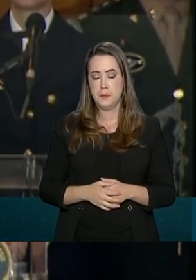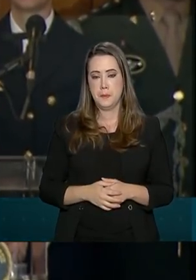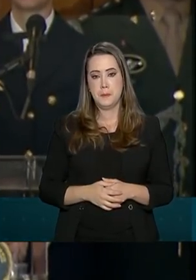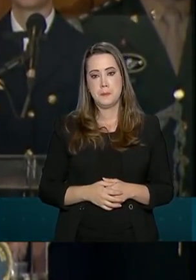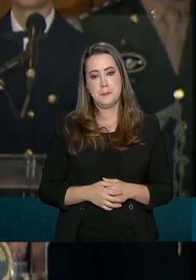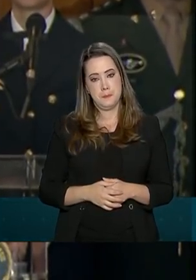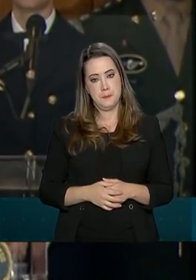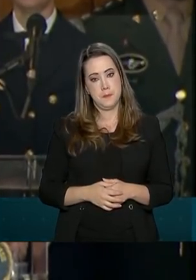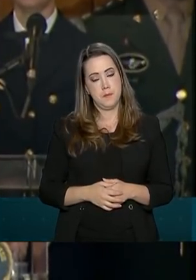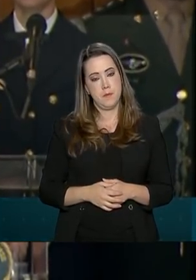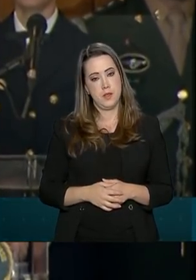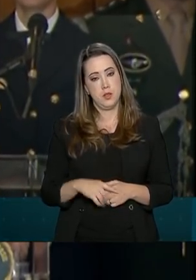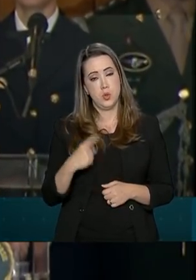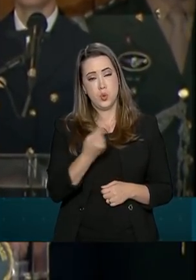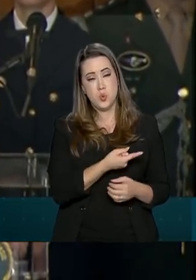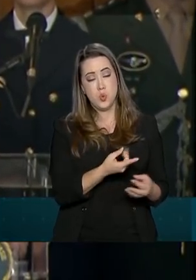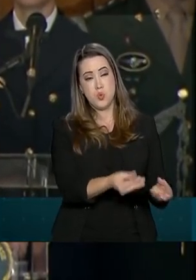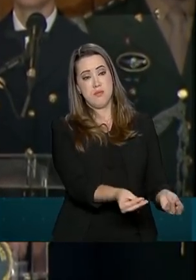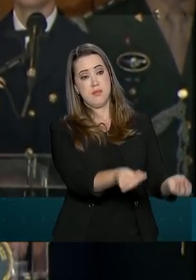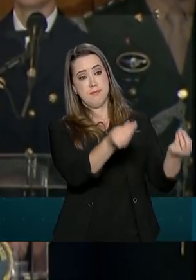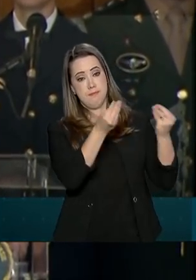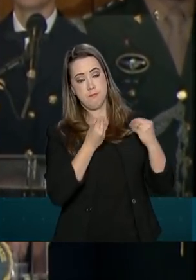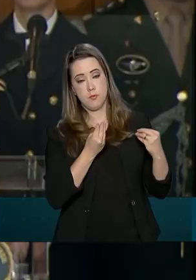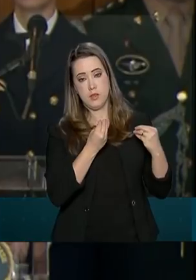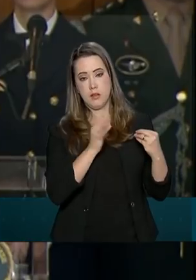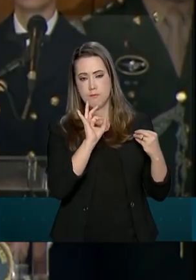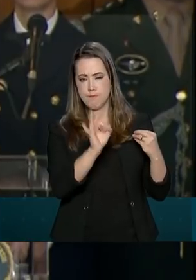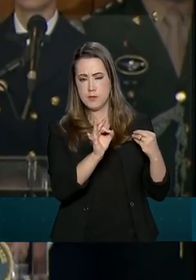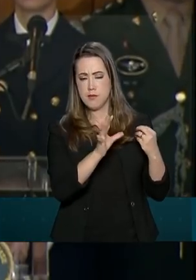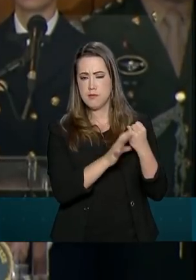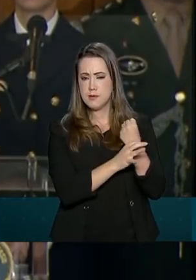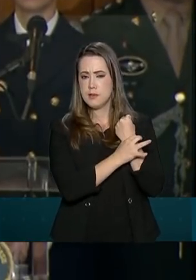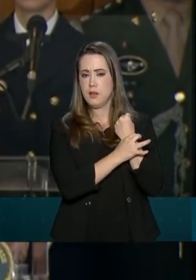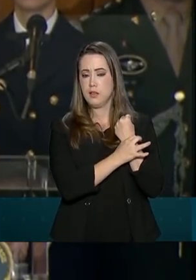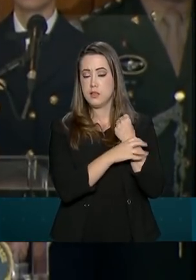nos garante a certeza que, juntos,